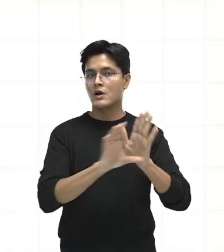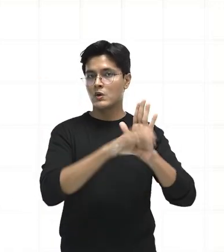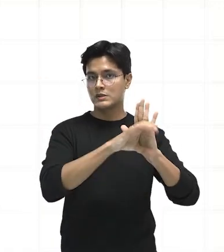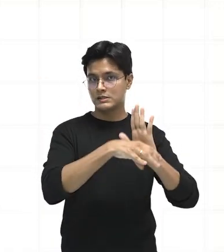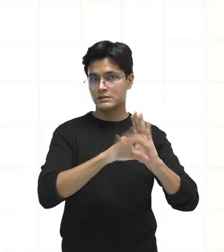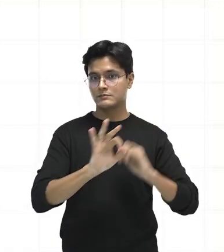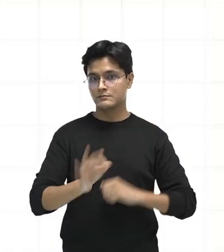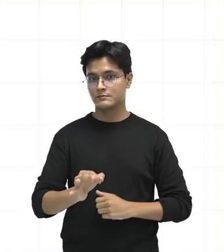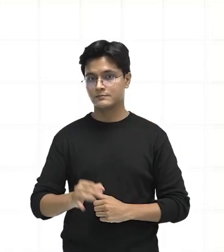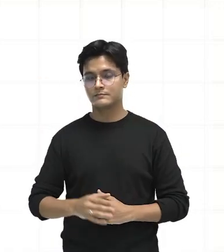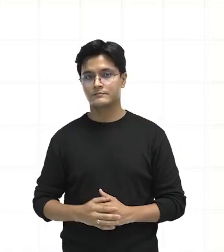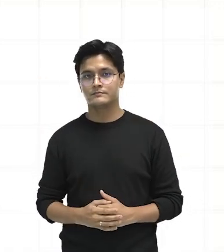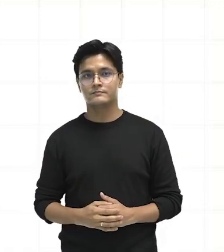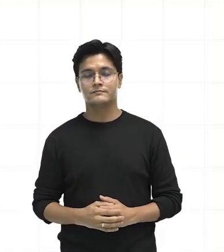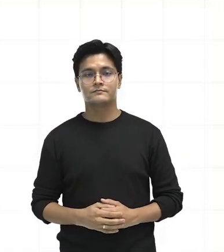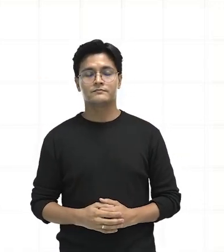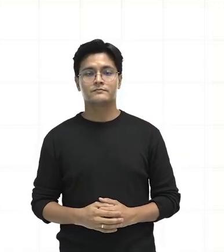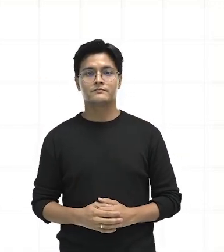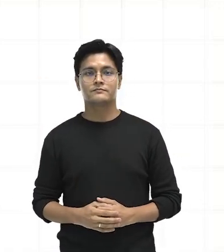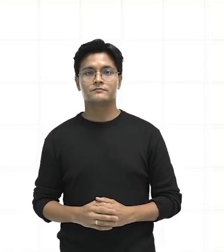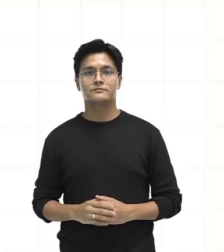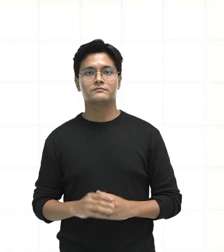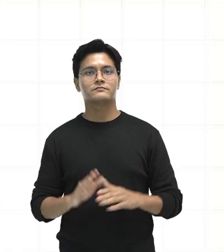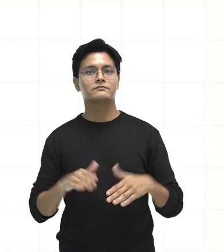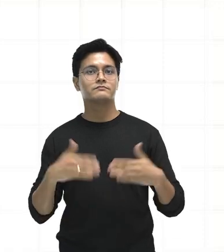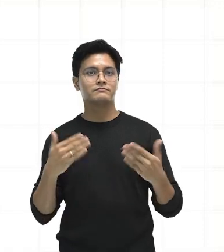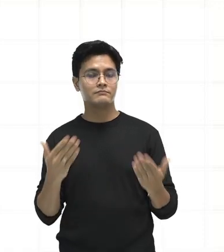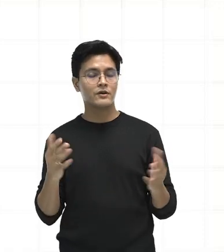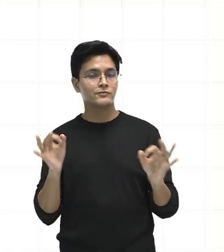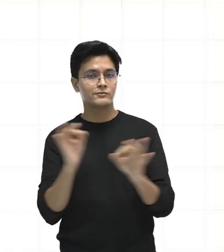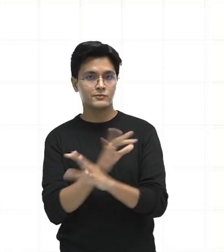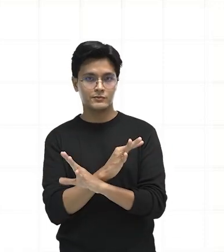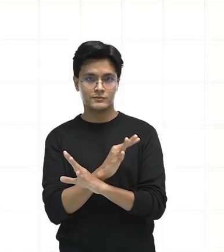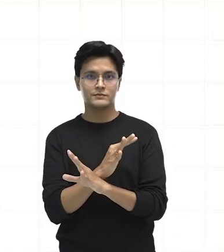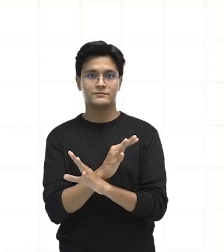conceitos. Tá bom? Então tá aí, pessoal.